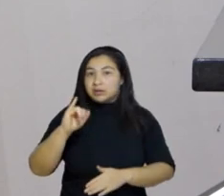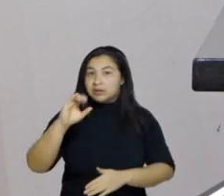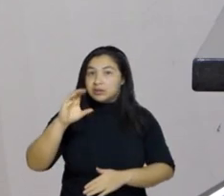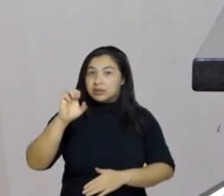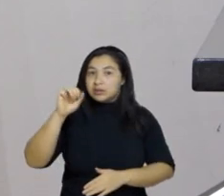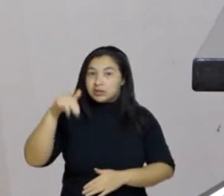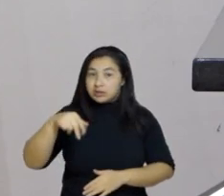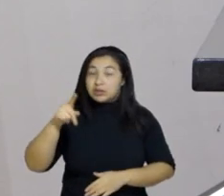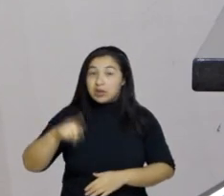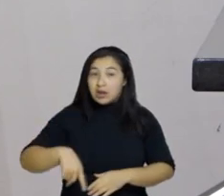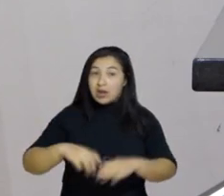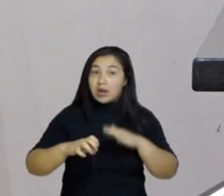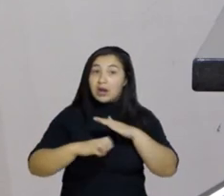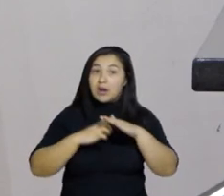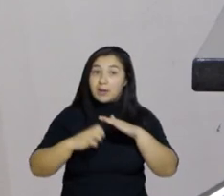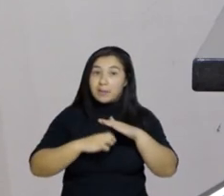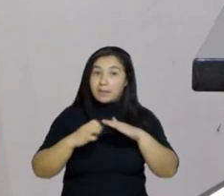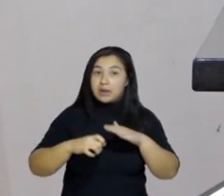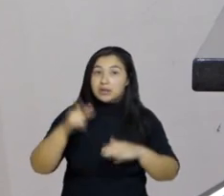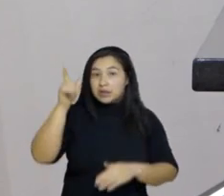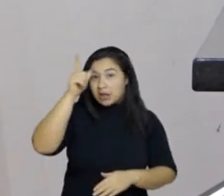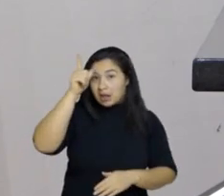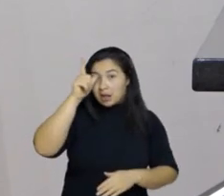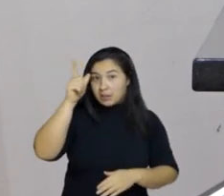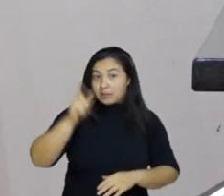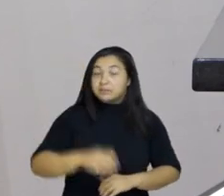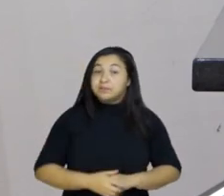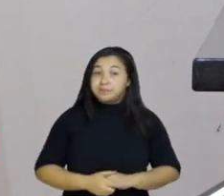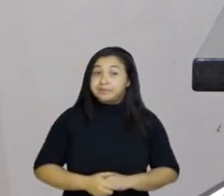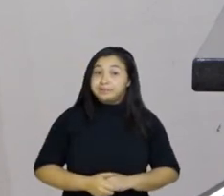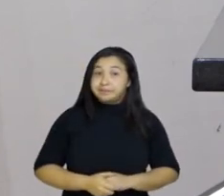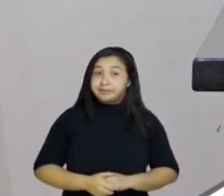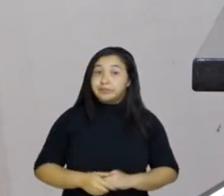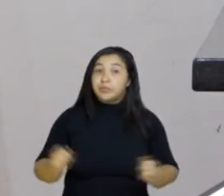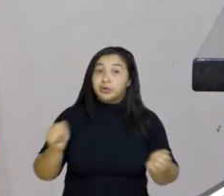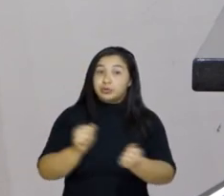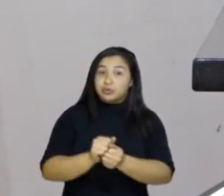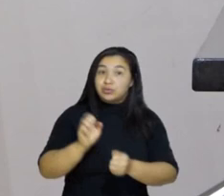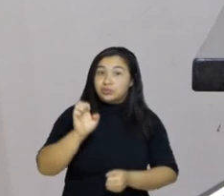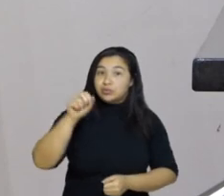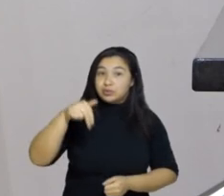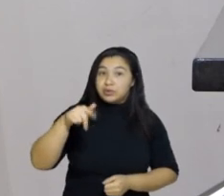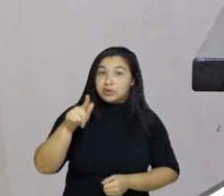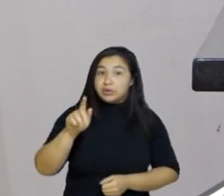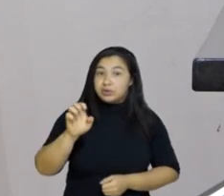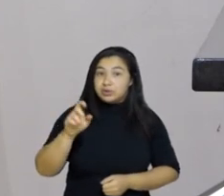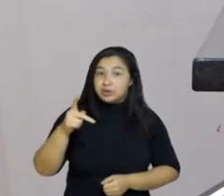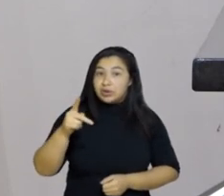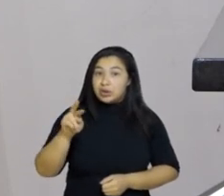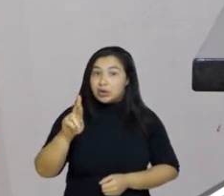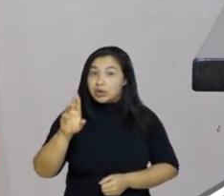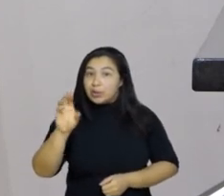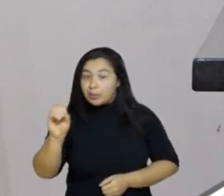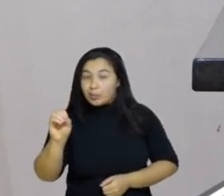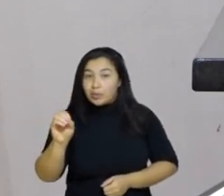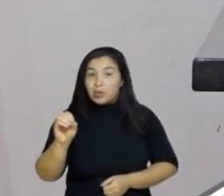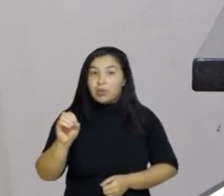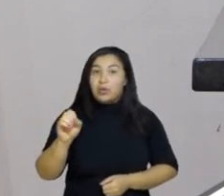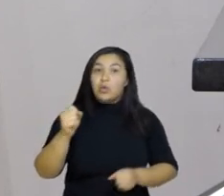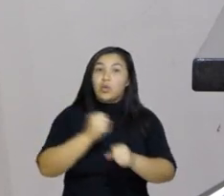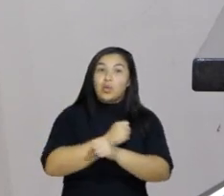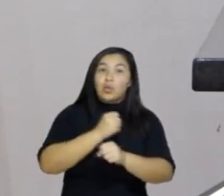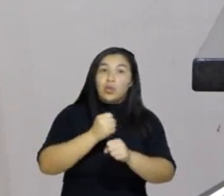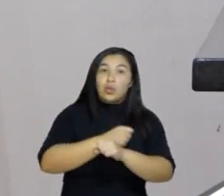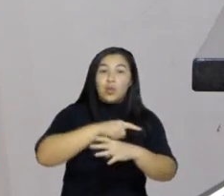a empresa Embraer e a ATEC, junto com a Ingeprom, que é uma autarquia ligada à Marinha, para a construção de